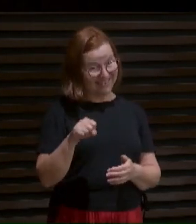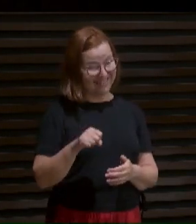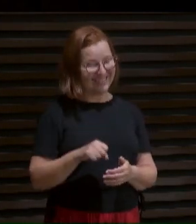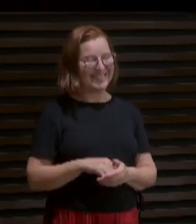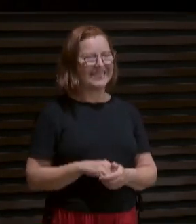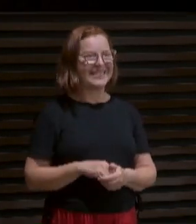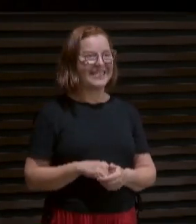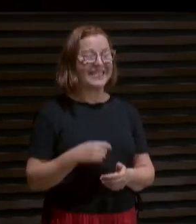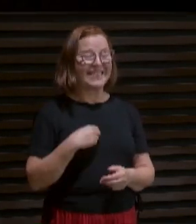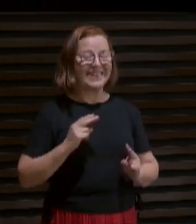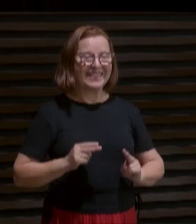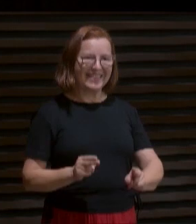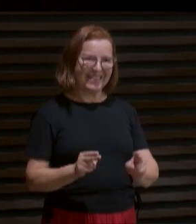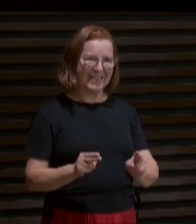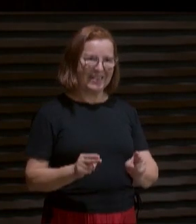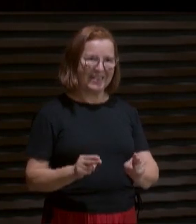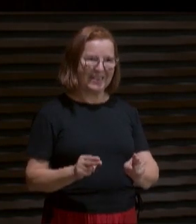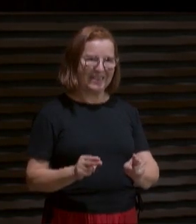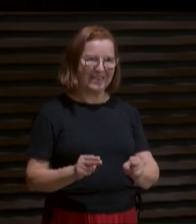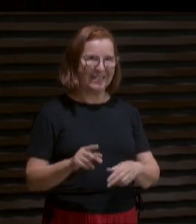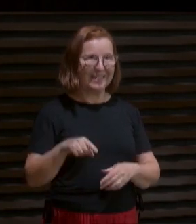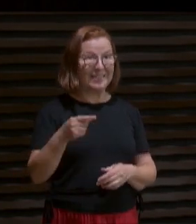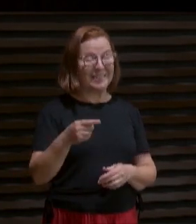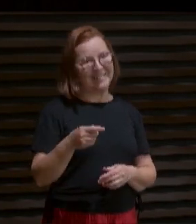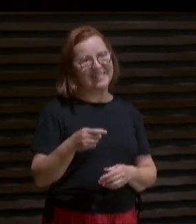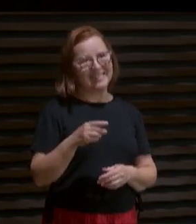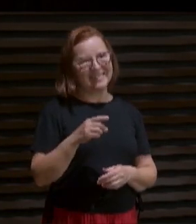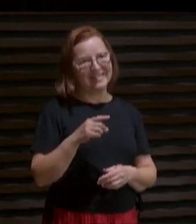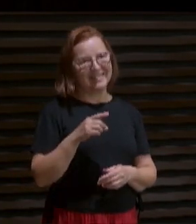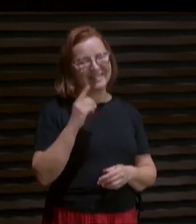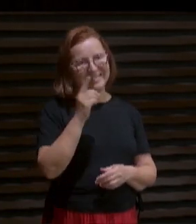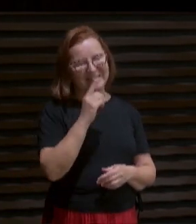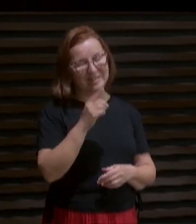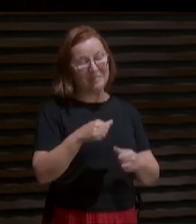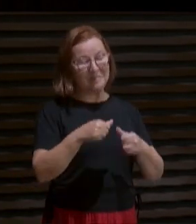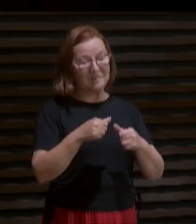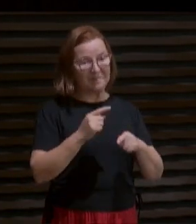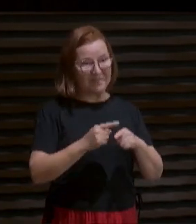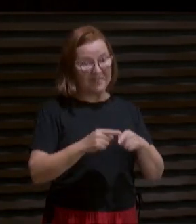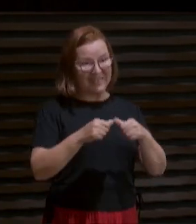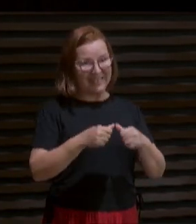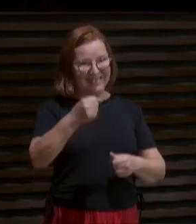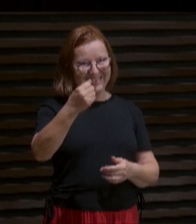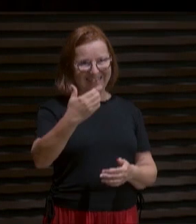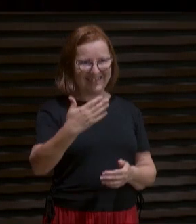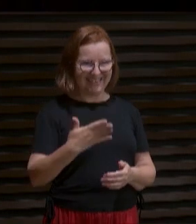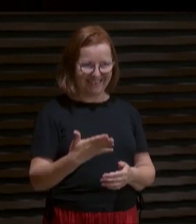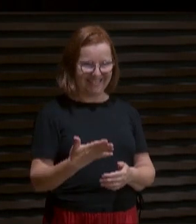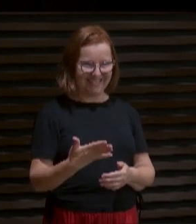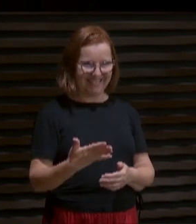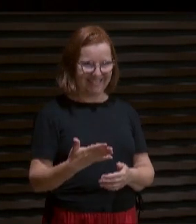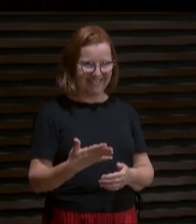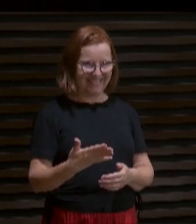Eu vou continuar na próxima vez, porque este é o assunto, meus irmãos, e que ele